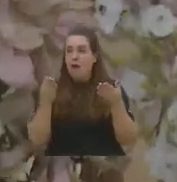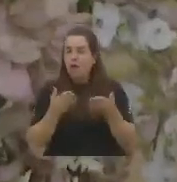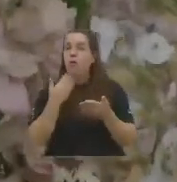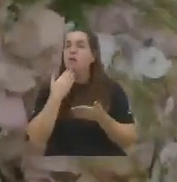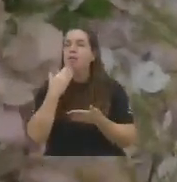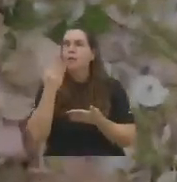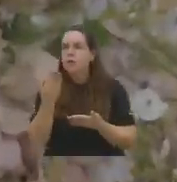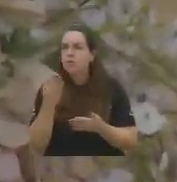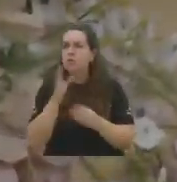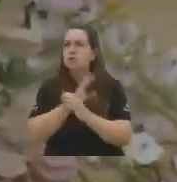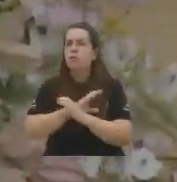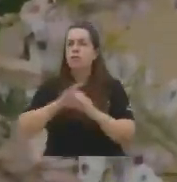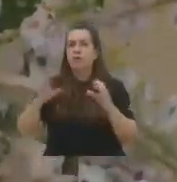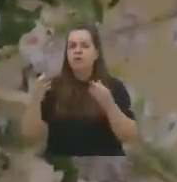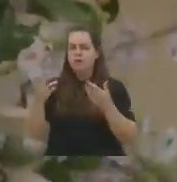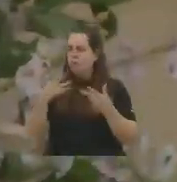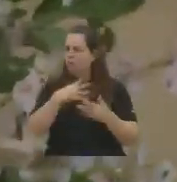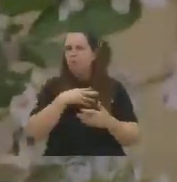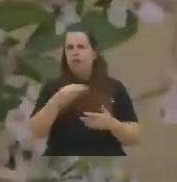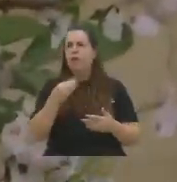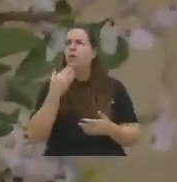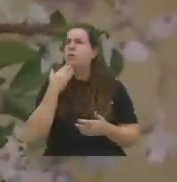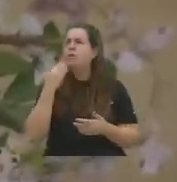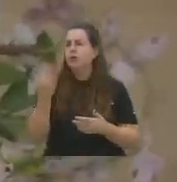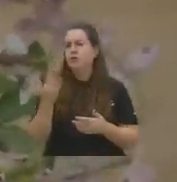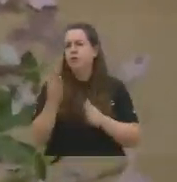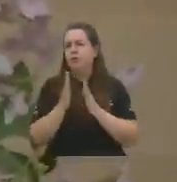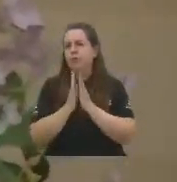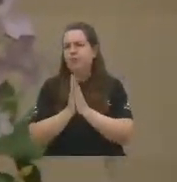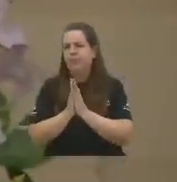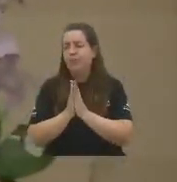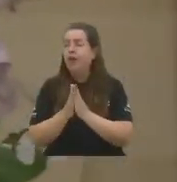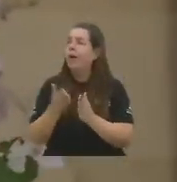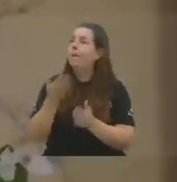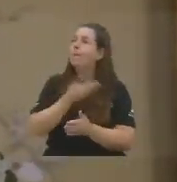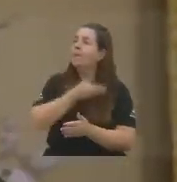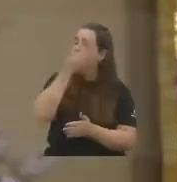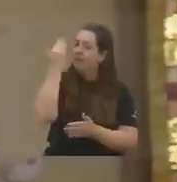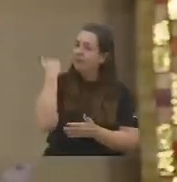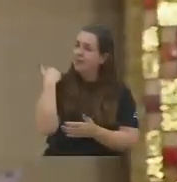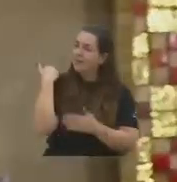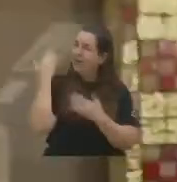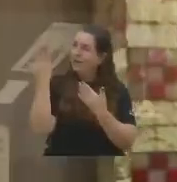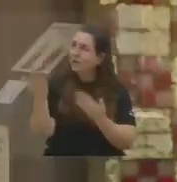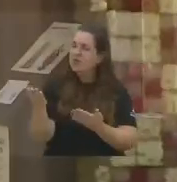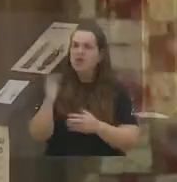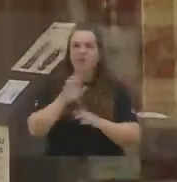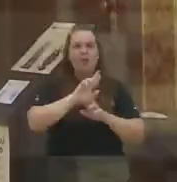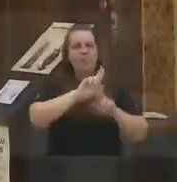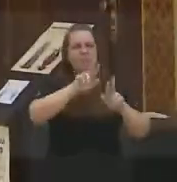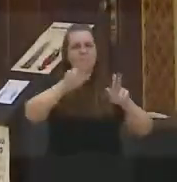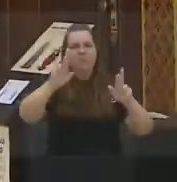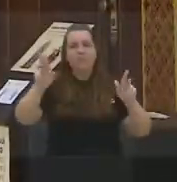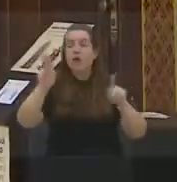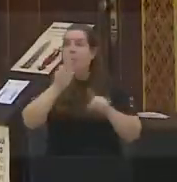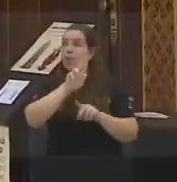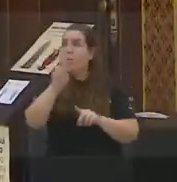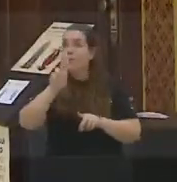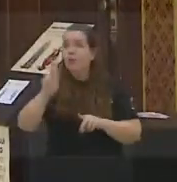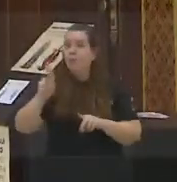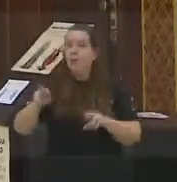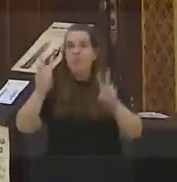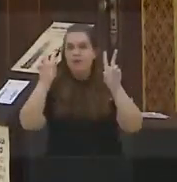com confiança filial, pedindo: Nossa Senhora, nos seus mais variados